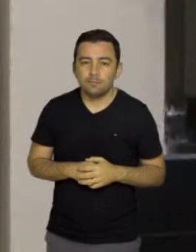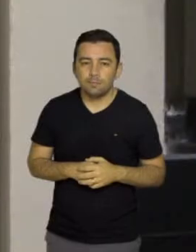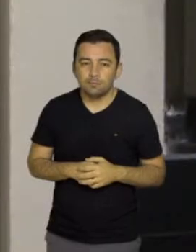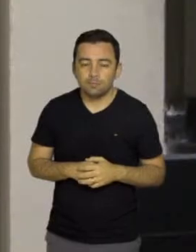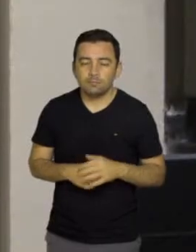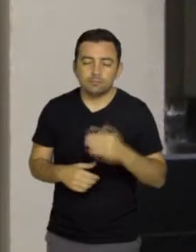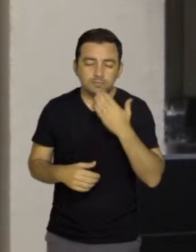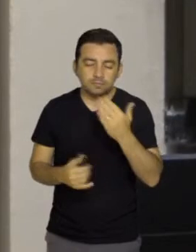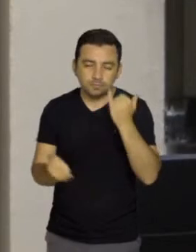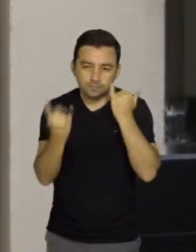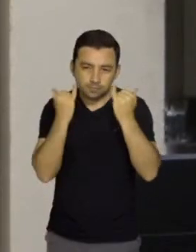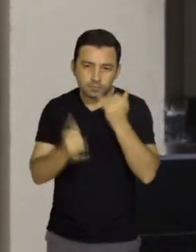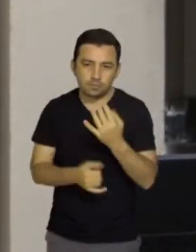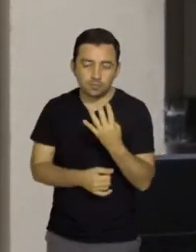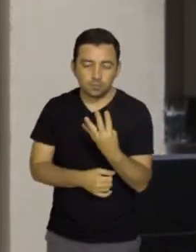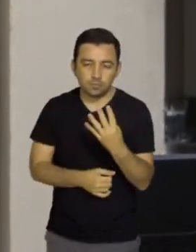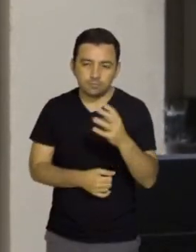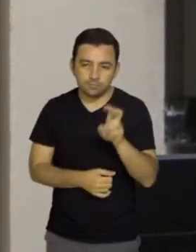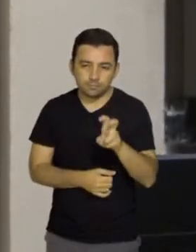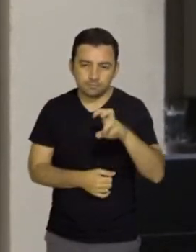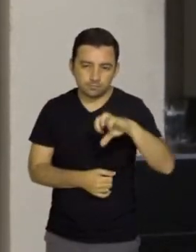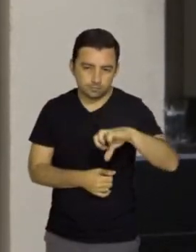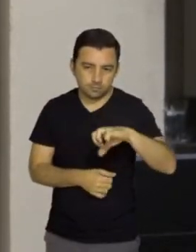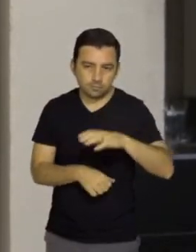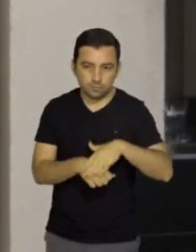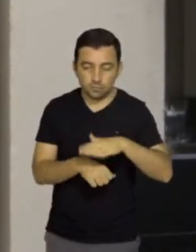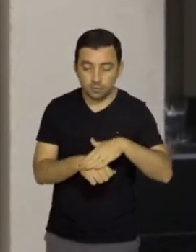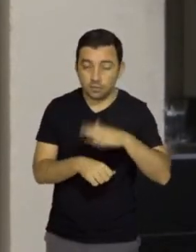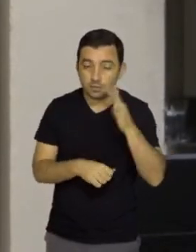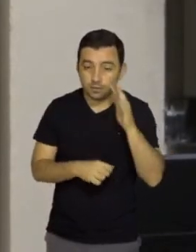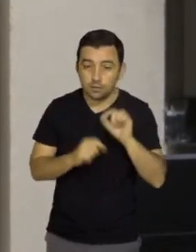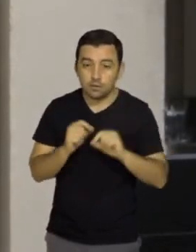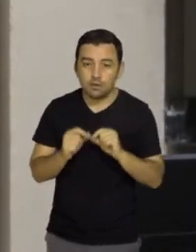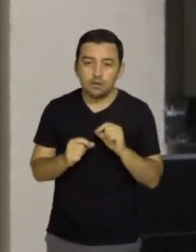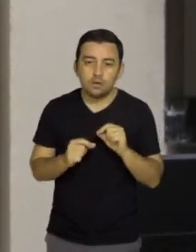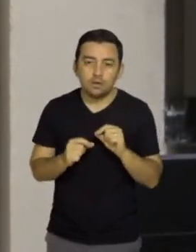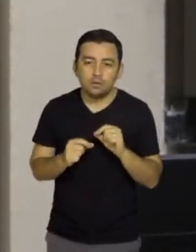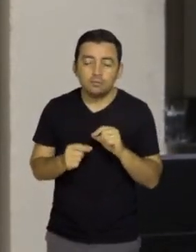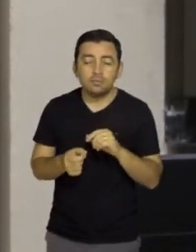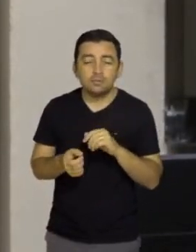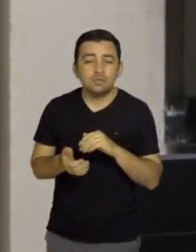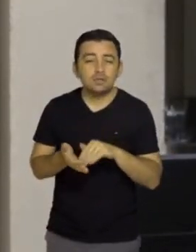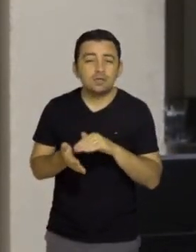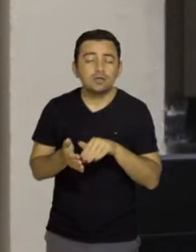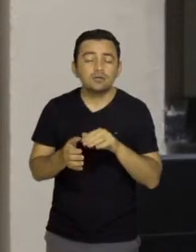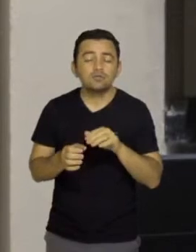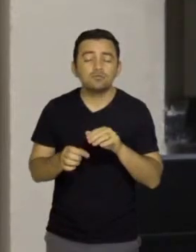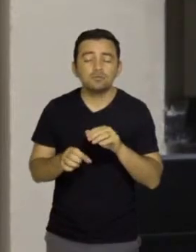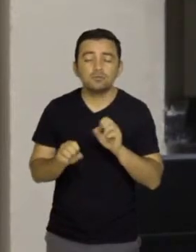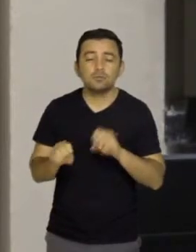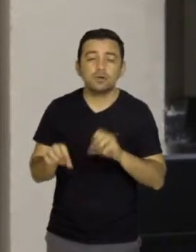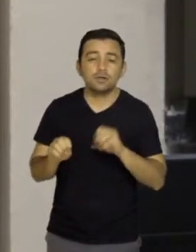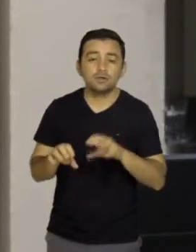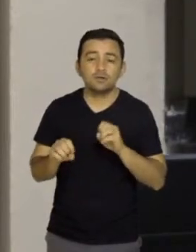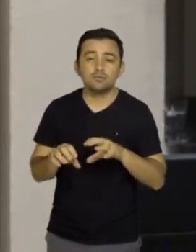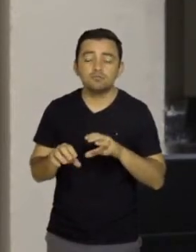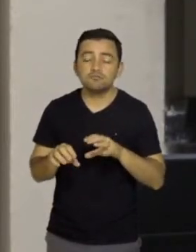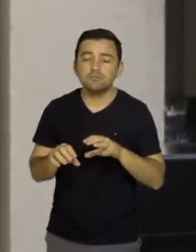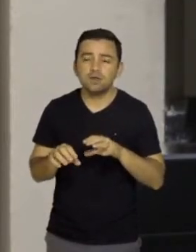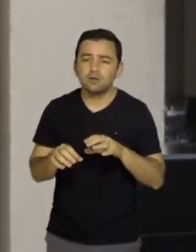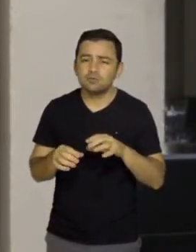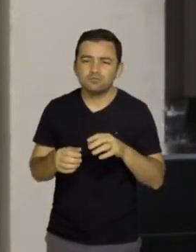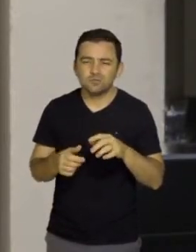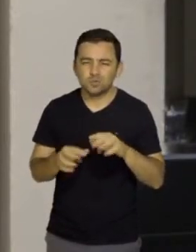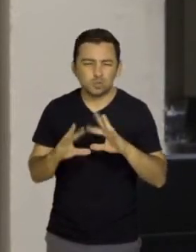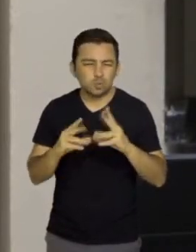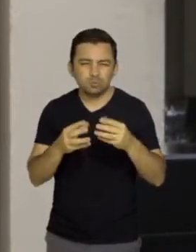Pedido de informação 459, autoria deputado Fernando Krelink, solicitando ao secretário de Estado da Educação informações acerca da precariedade